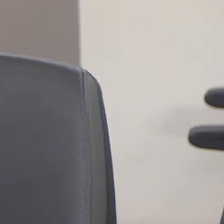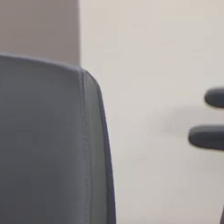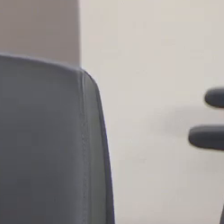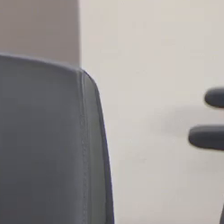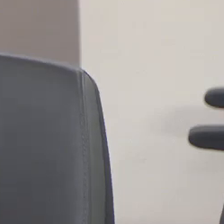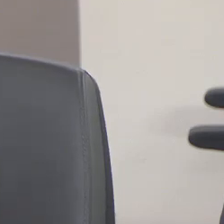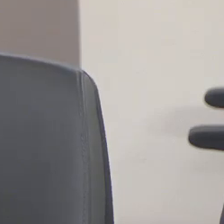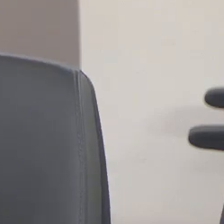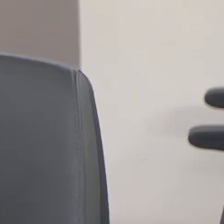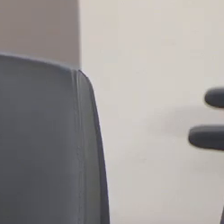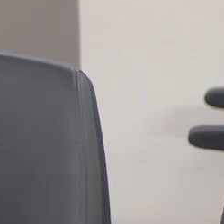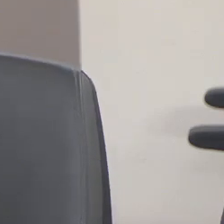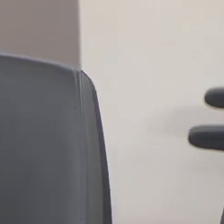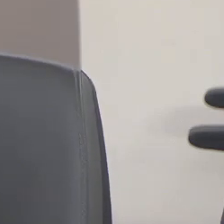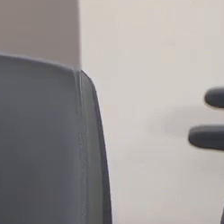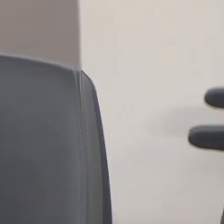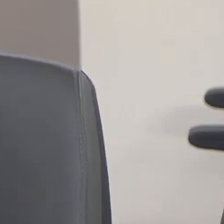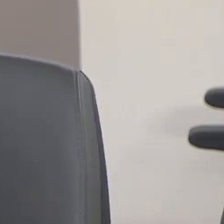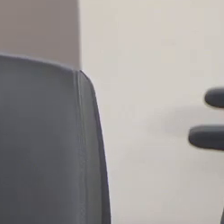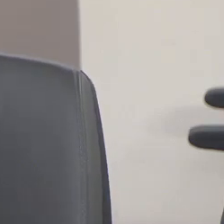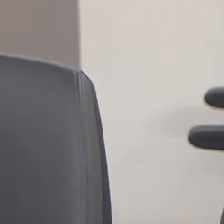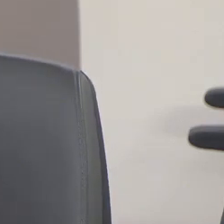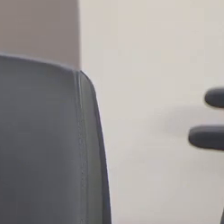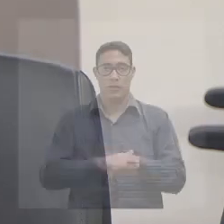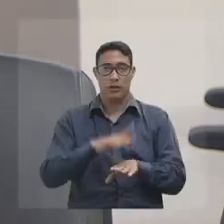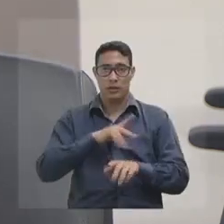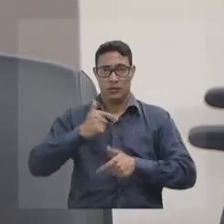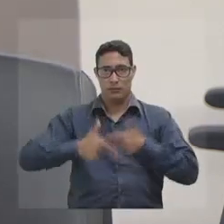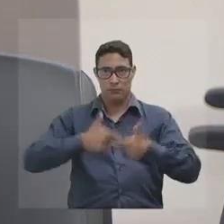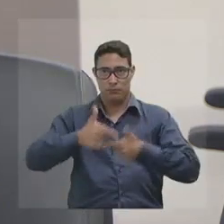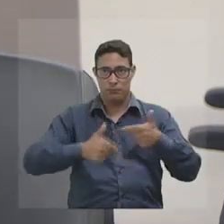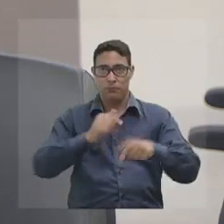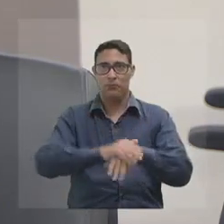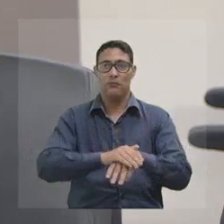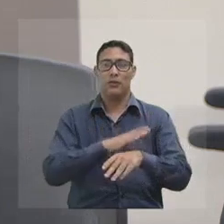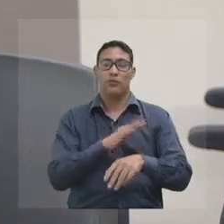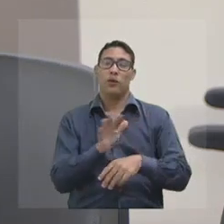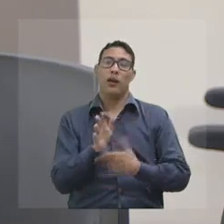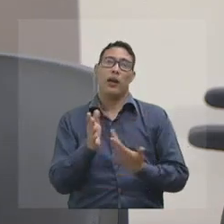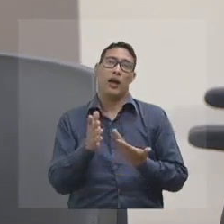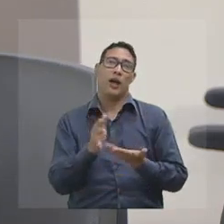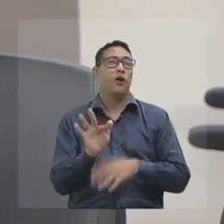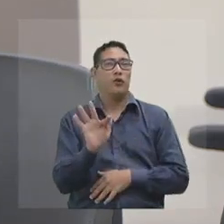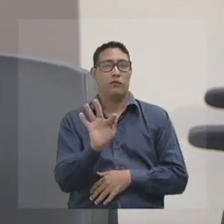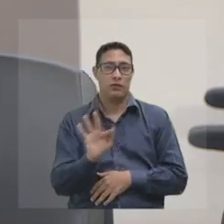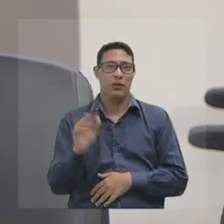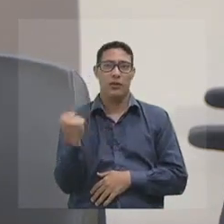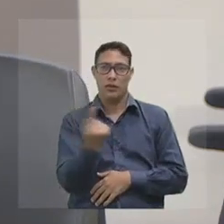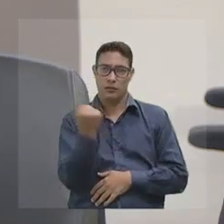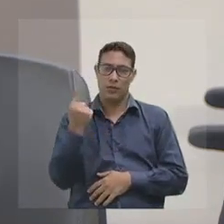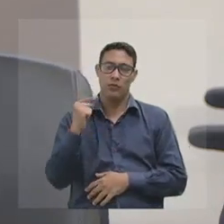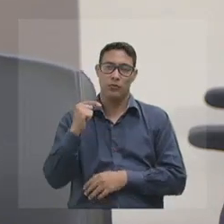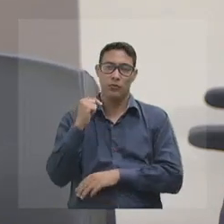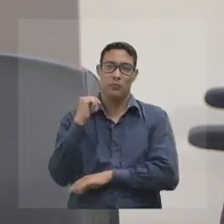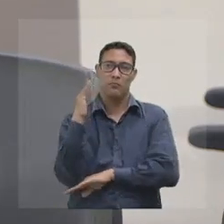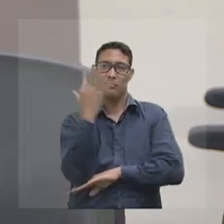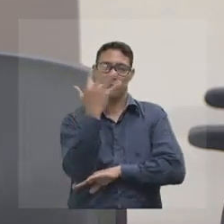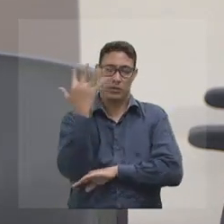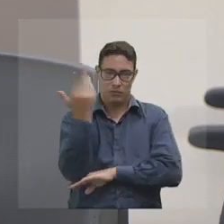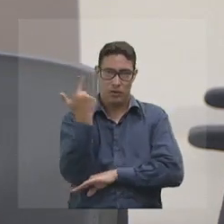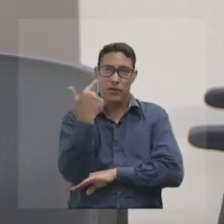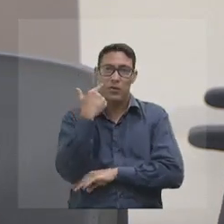e além disso nós estamos trabalhando com a fundação Estadual do meio ambiente para a regulamentação da logística